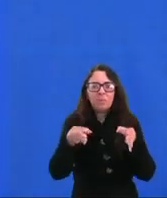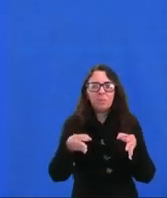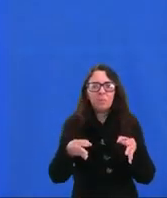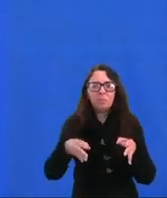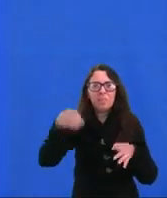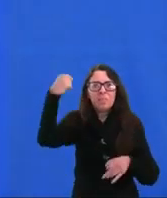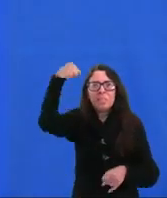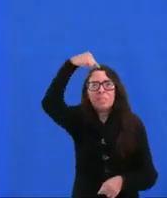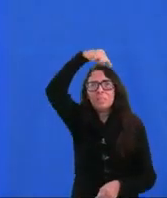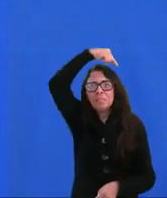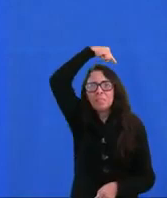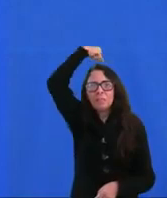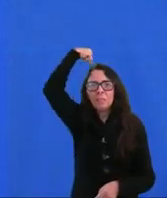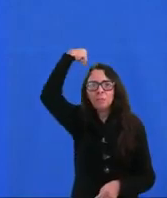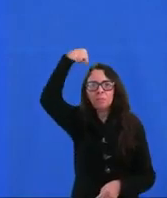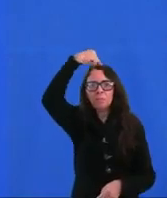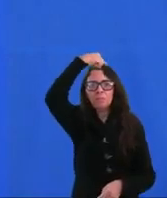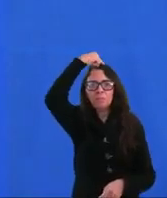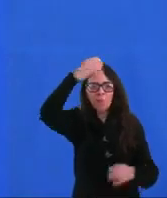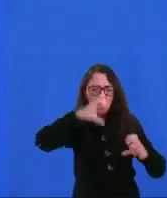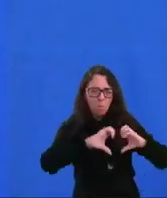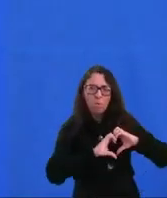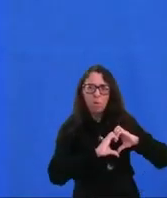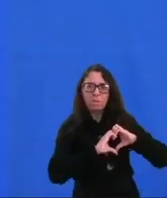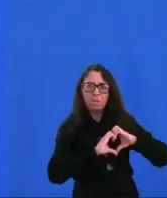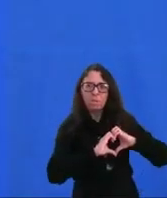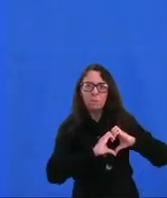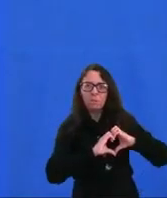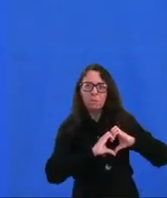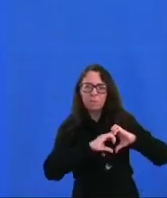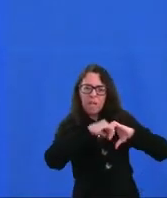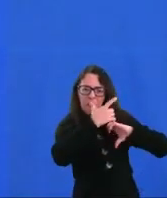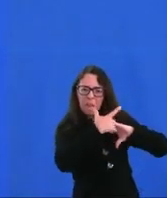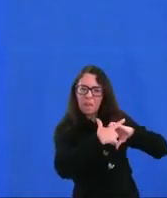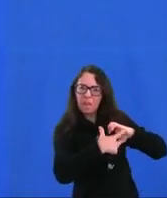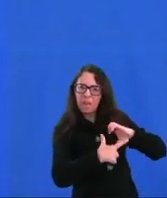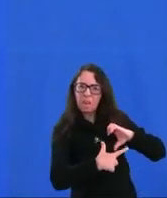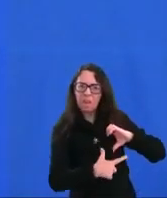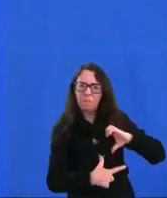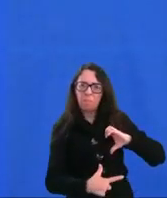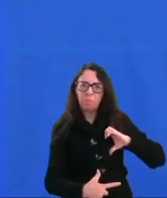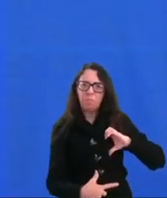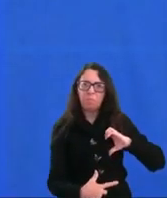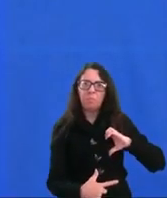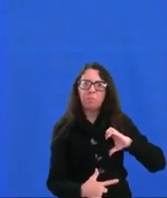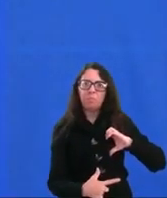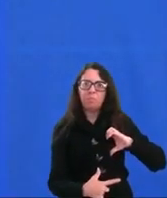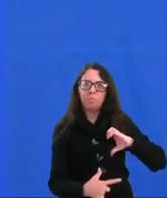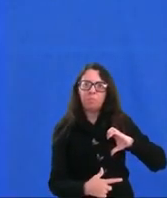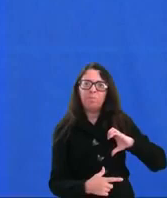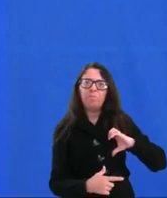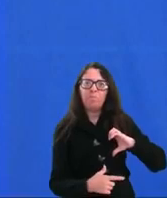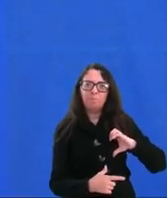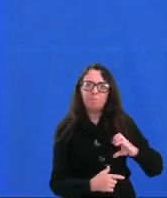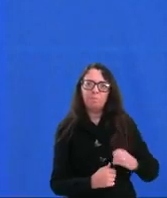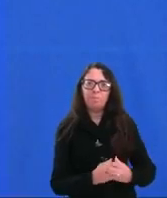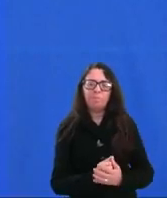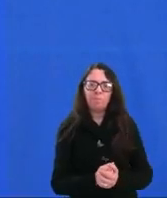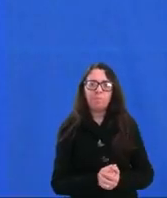Vou ler para os irmãos aqui 12, 25. que eu acabei também já li, né? Vou